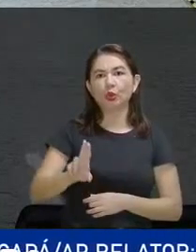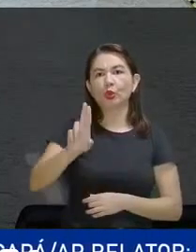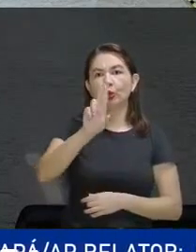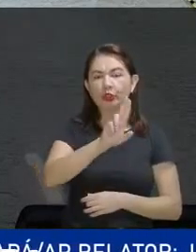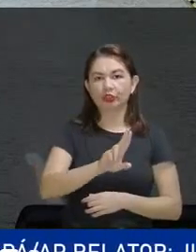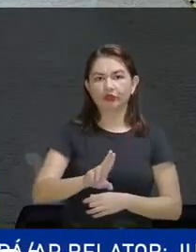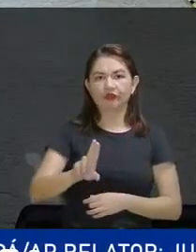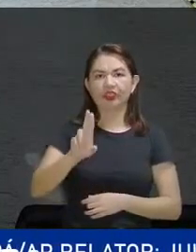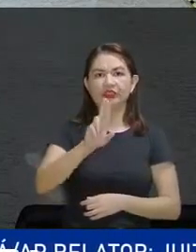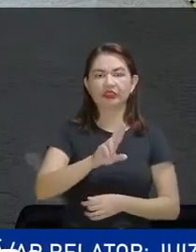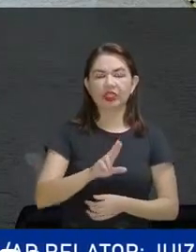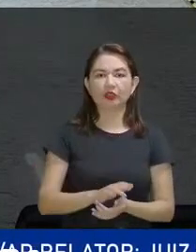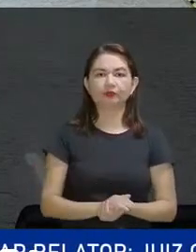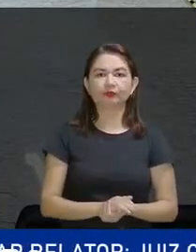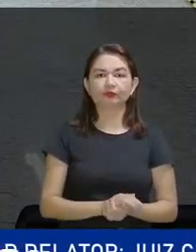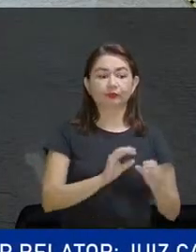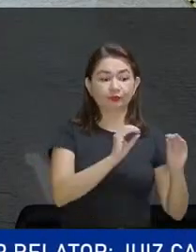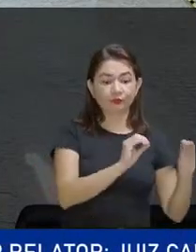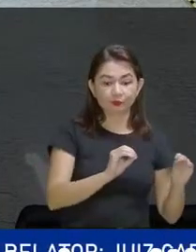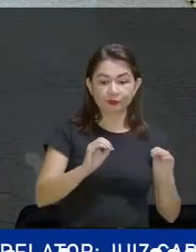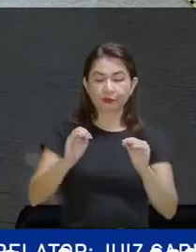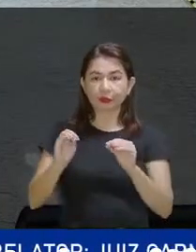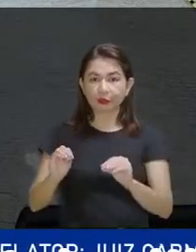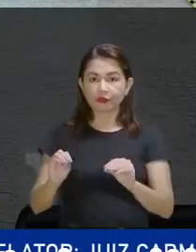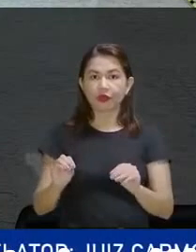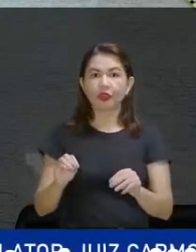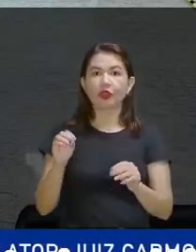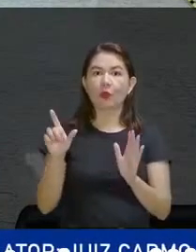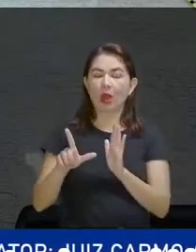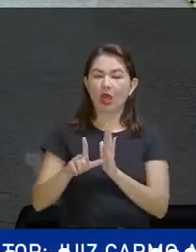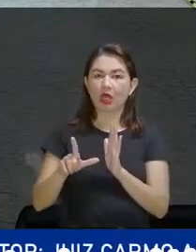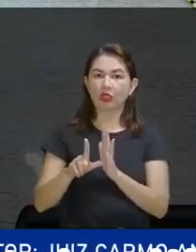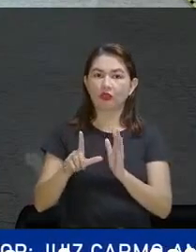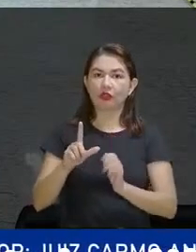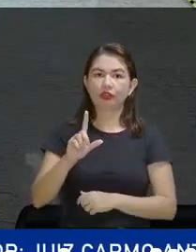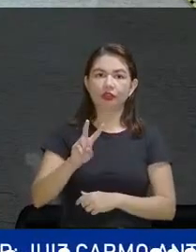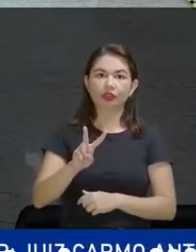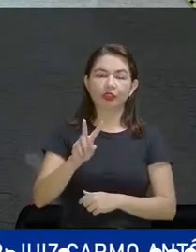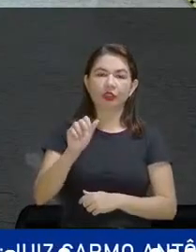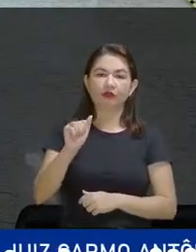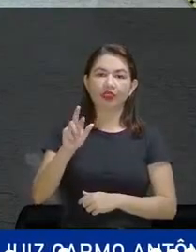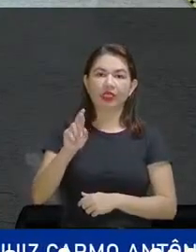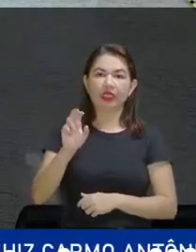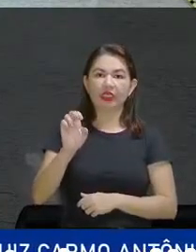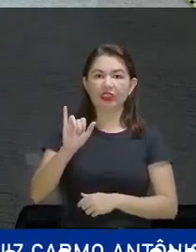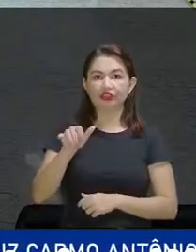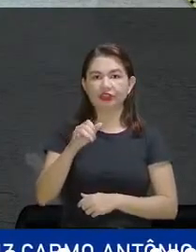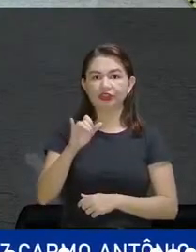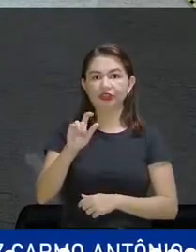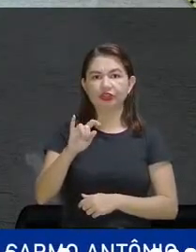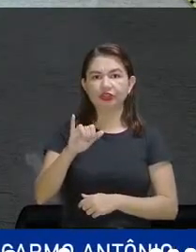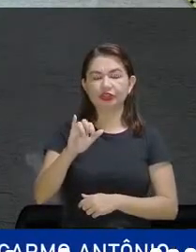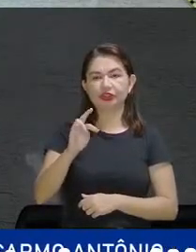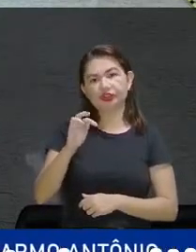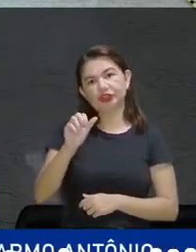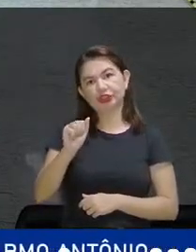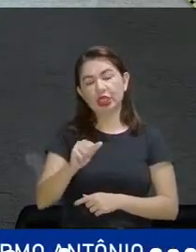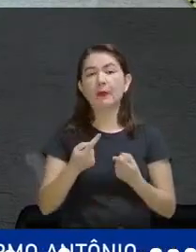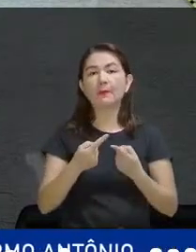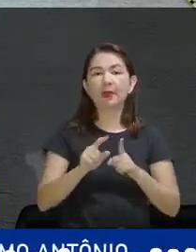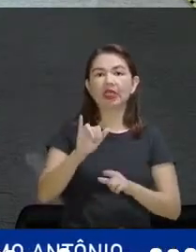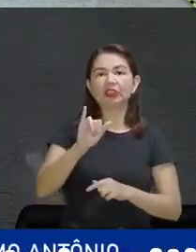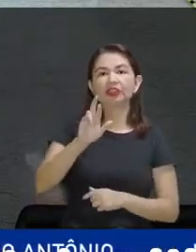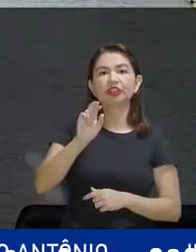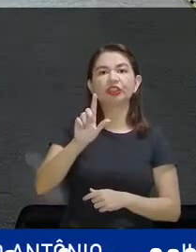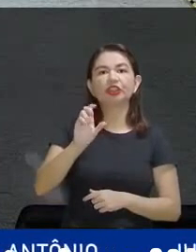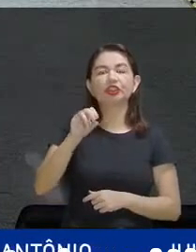veículo e se dirigiu ao caixa do varejista. Porém, o senhor Irlon não efetuou o pagamento das mercadorias, tendo